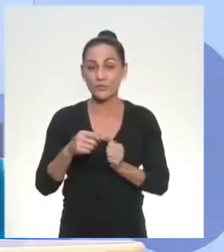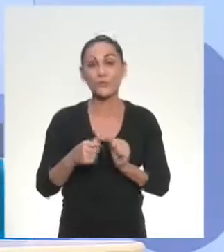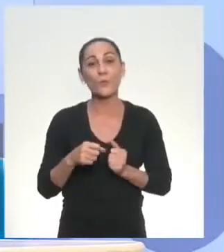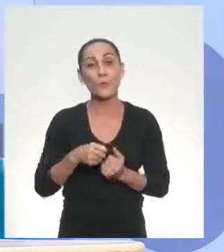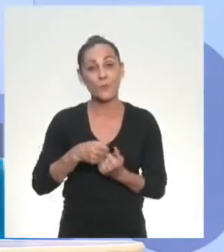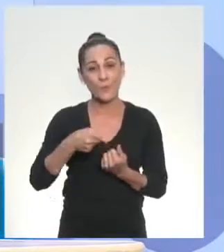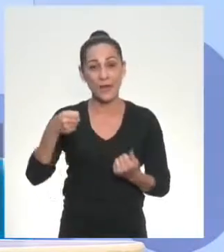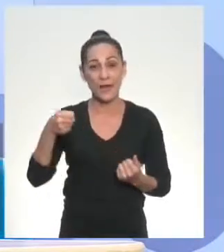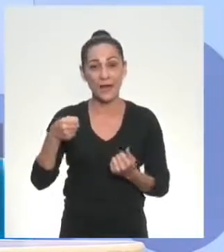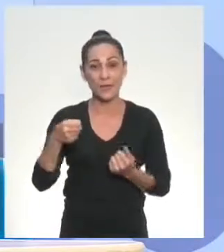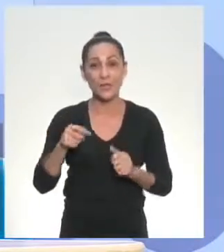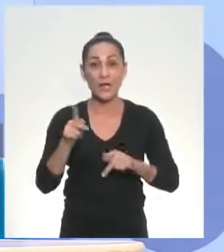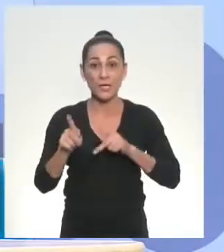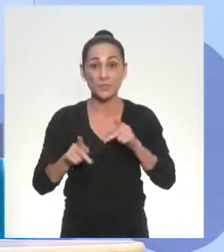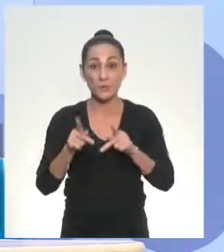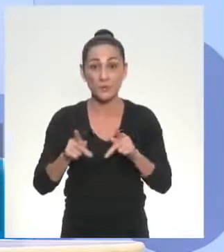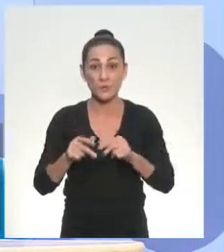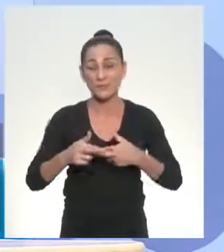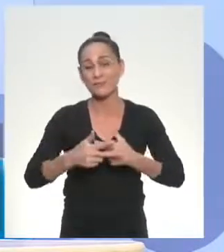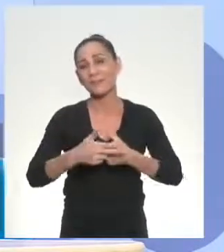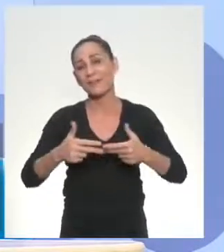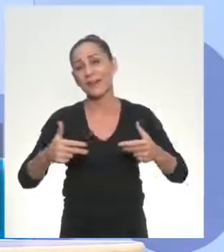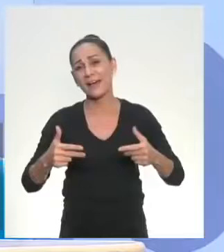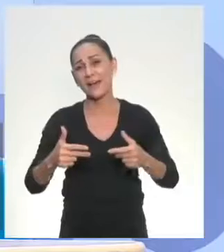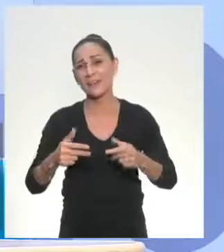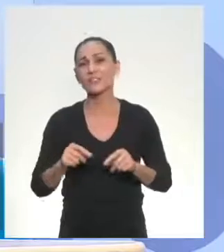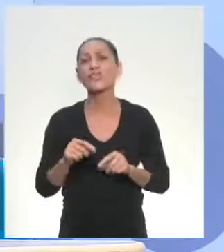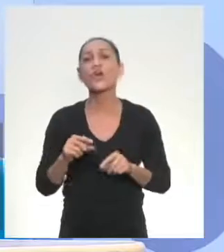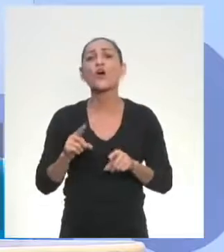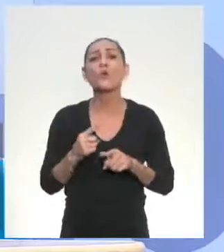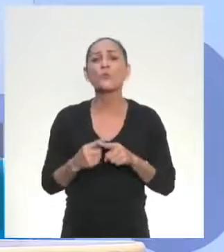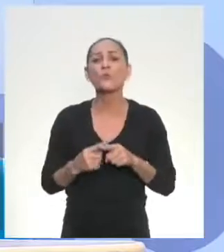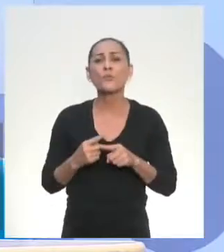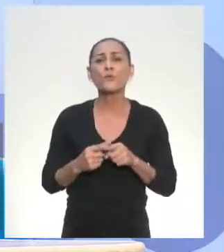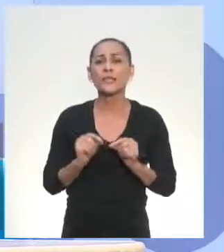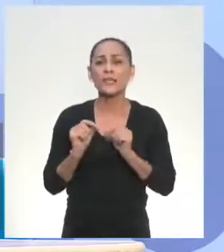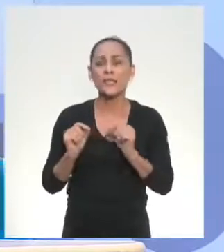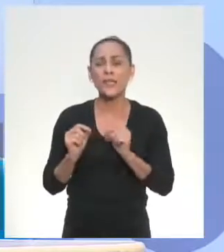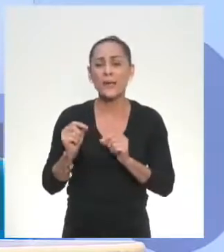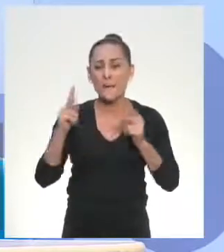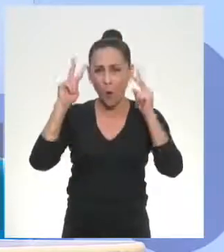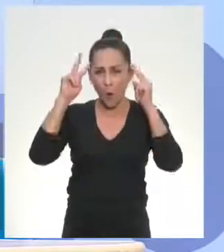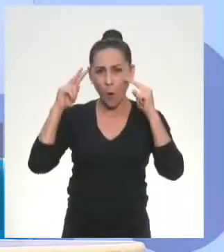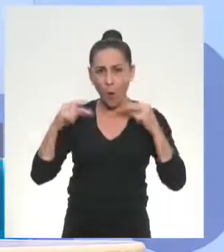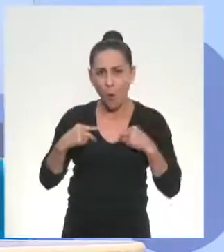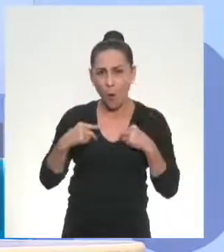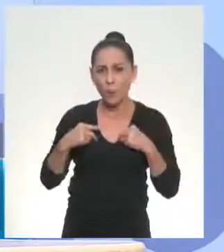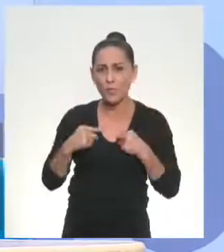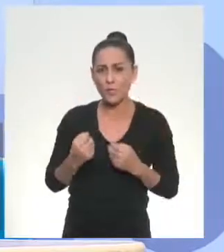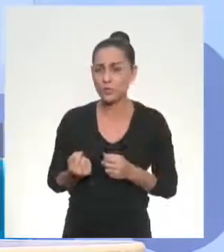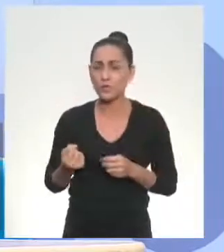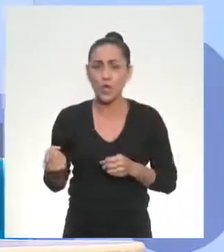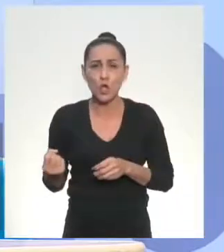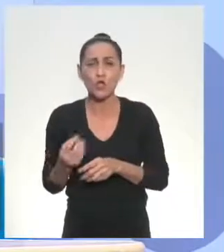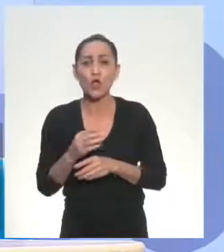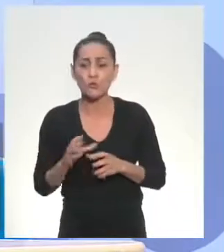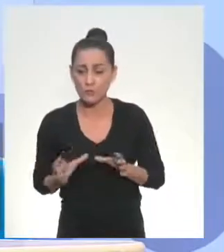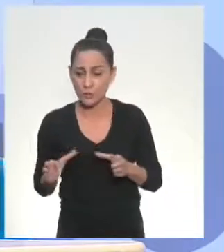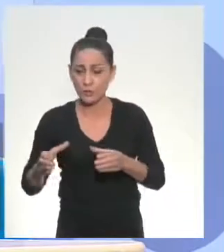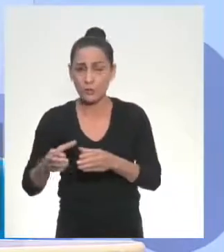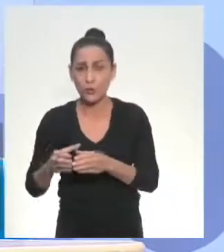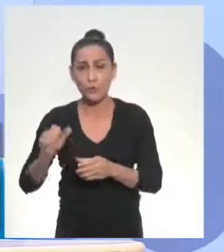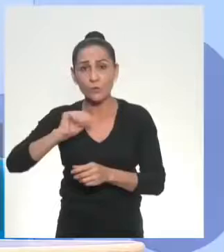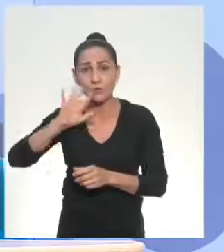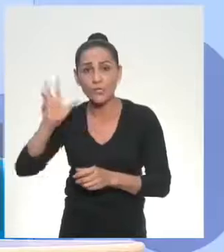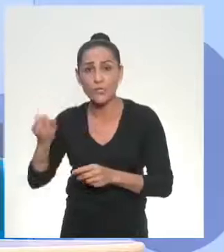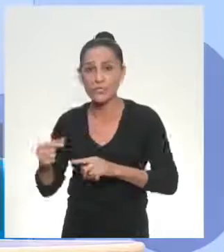As populações, inclusive diversos hominídeos, né, de outras espécies aí humanas, se concentraram no continente